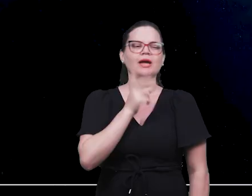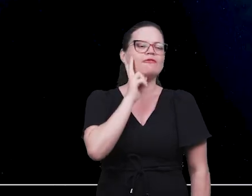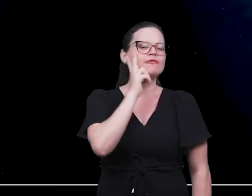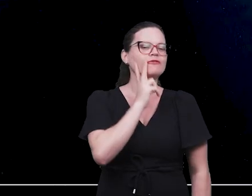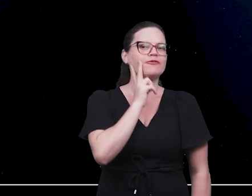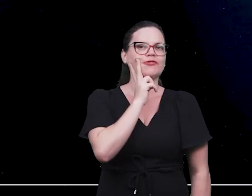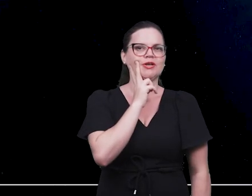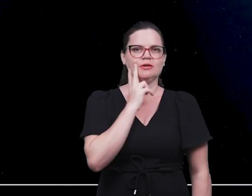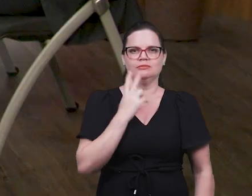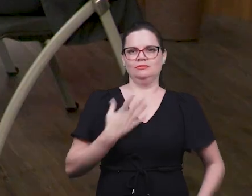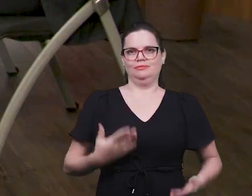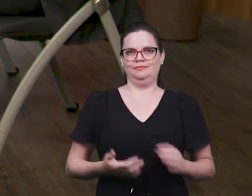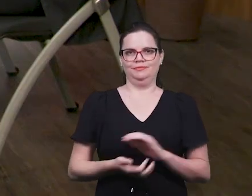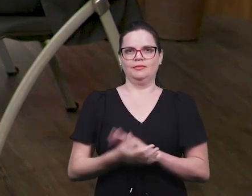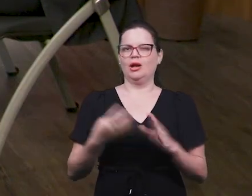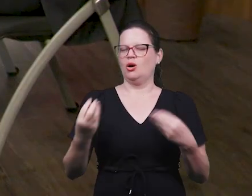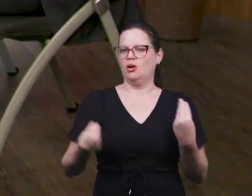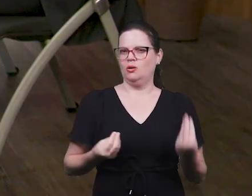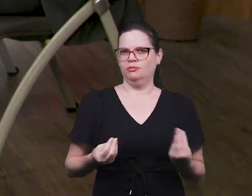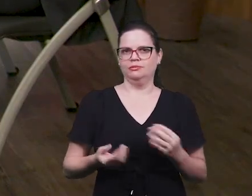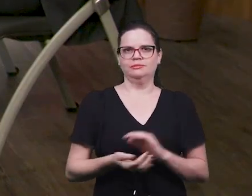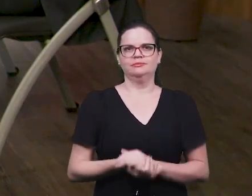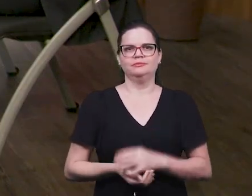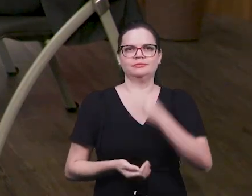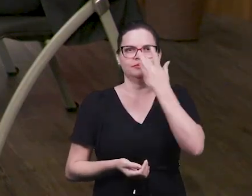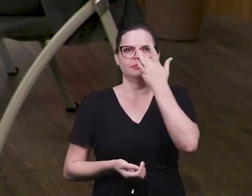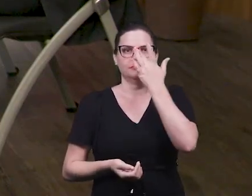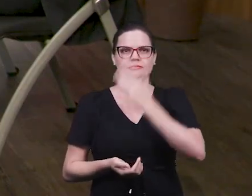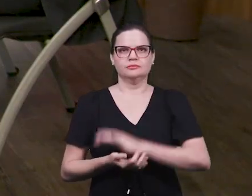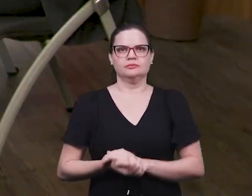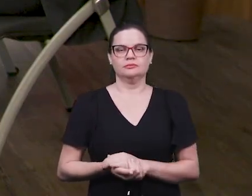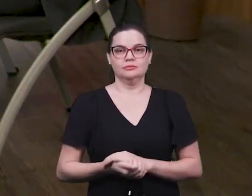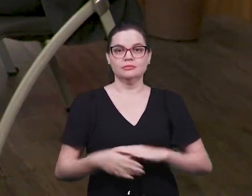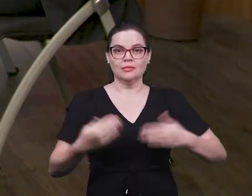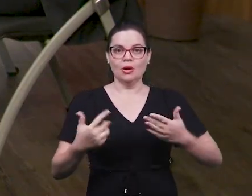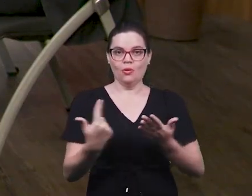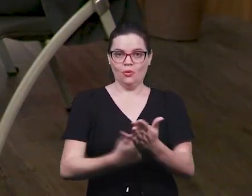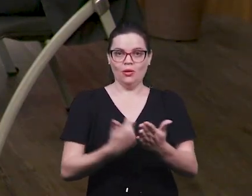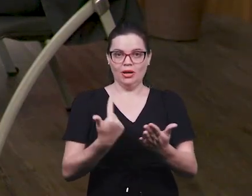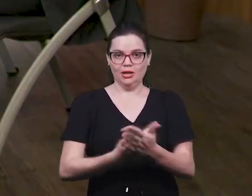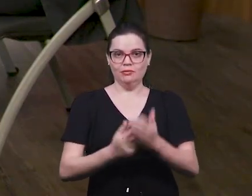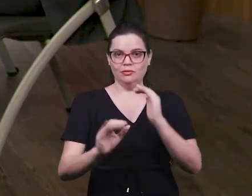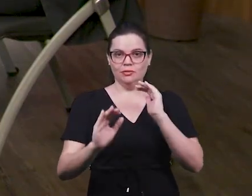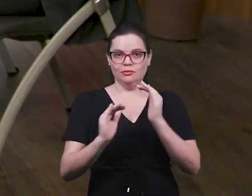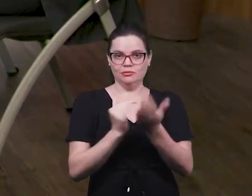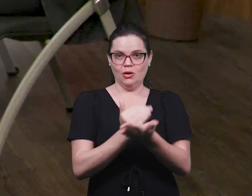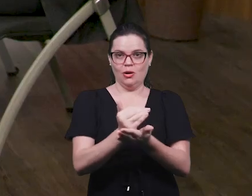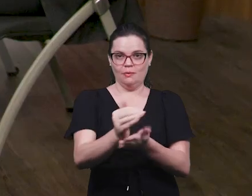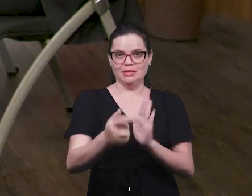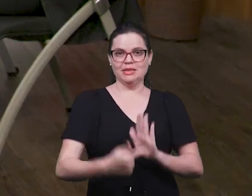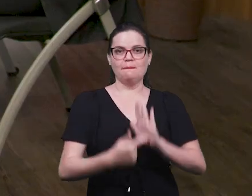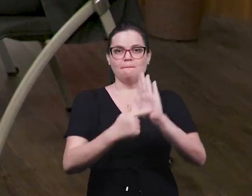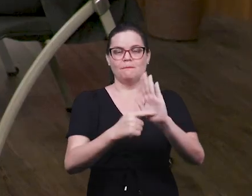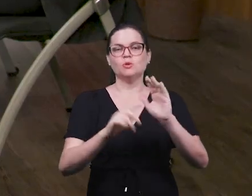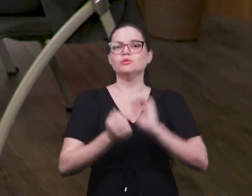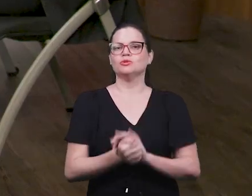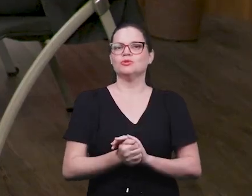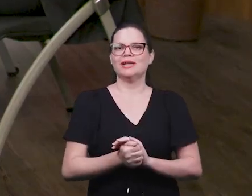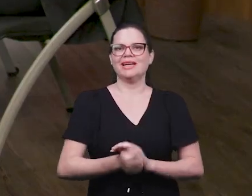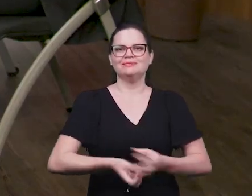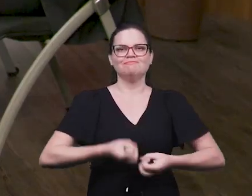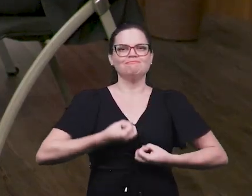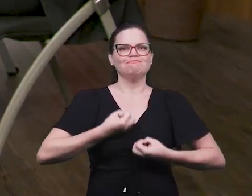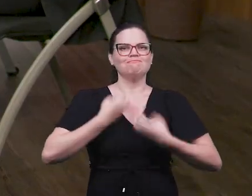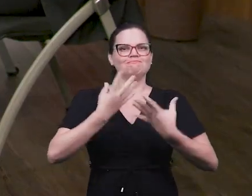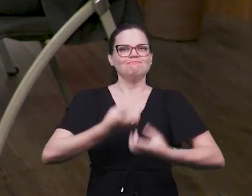é isso, Douglas? O livro, ele começa, né? Cântico dos Cânticos. Ou seja, é a maior